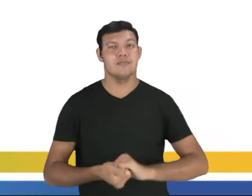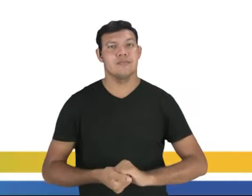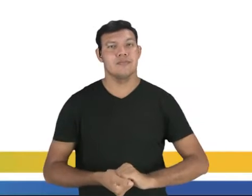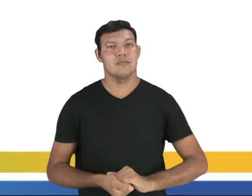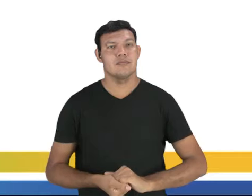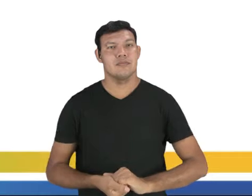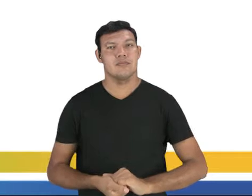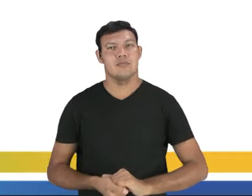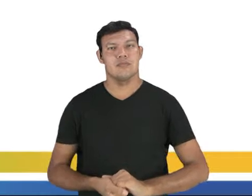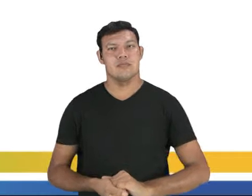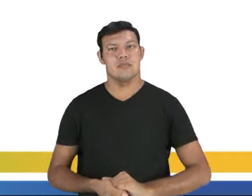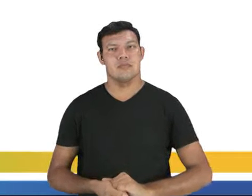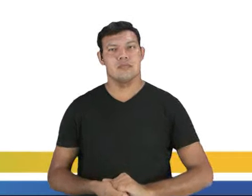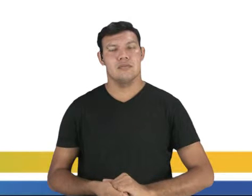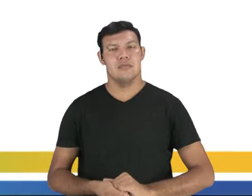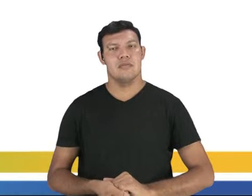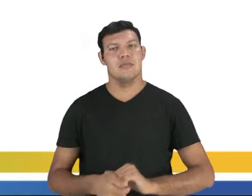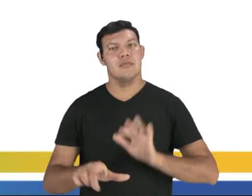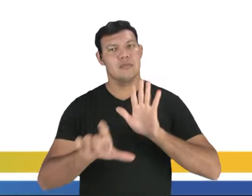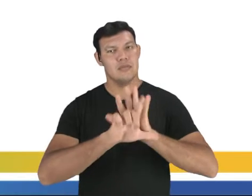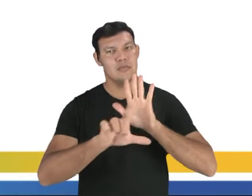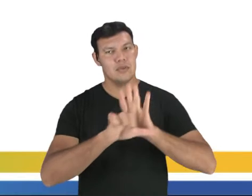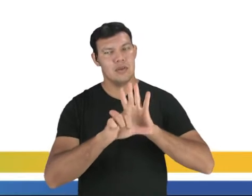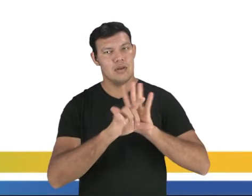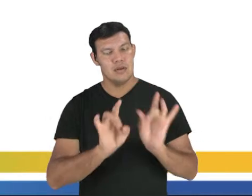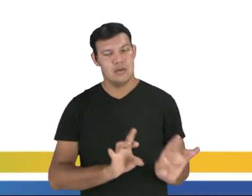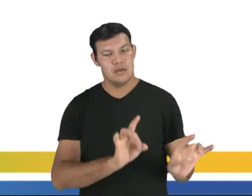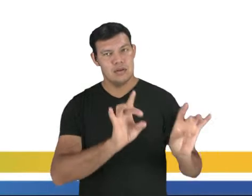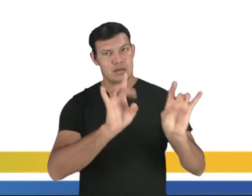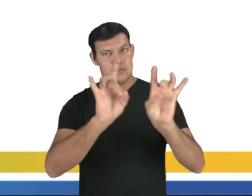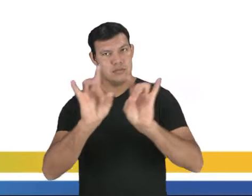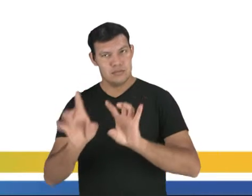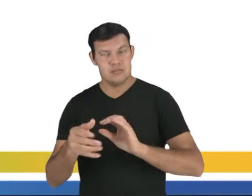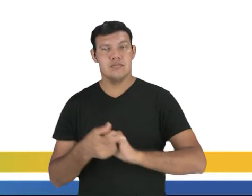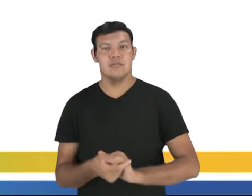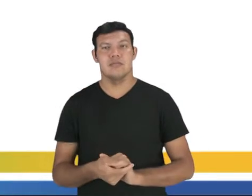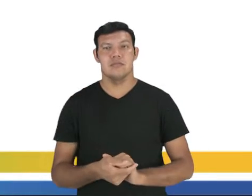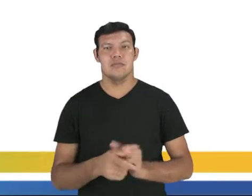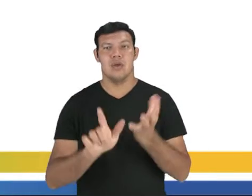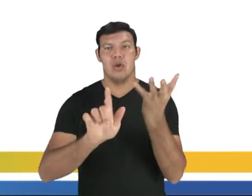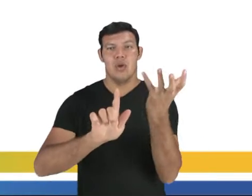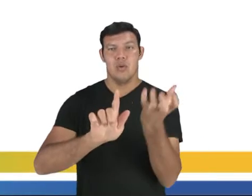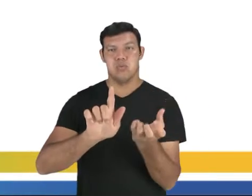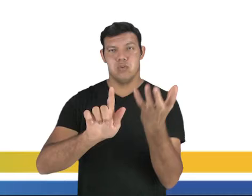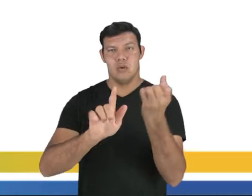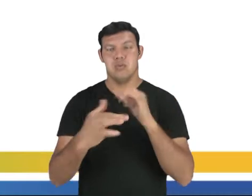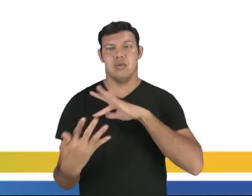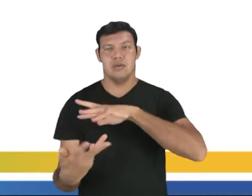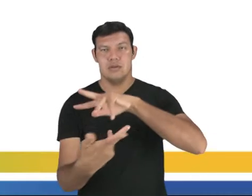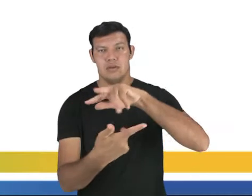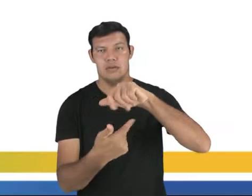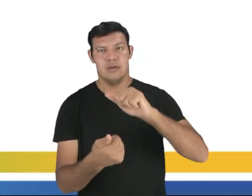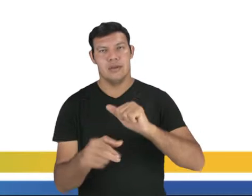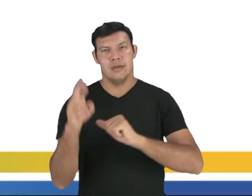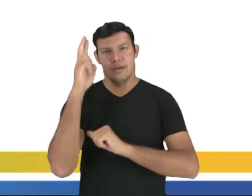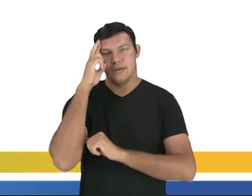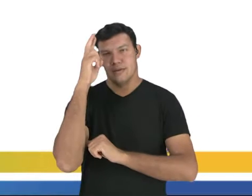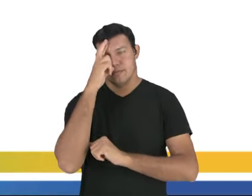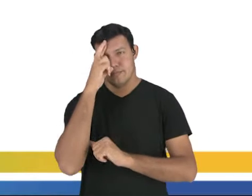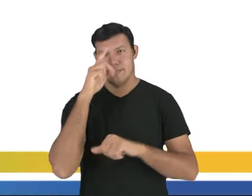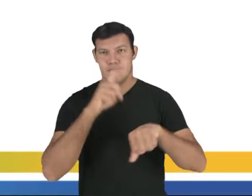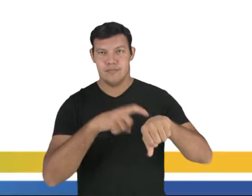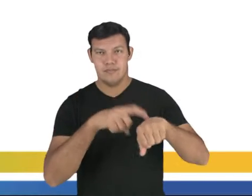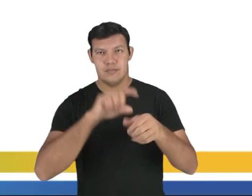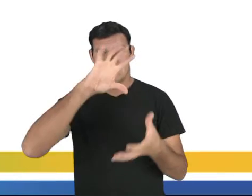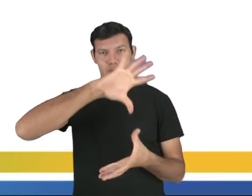né? Tem uma lei que foi elaborada especificamente por ele, chamada de lei da gravitação universal. E durante essa história, né, que foi a pandemia,